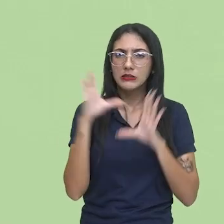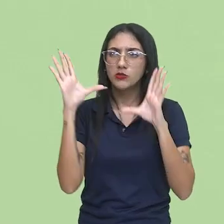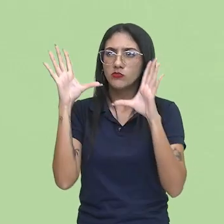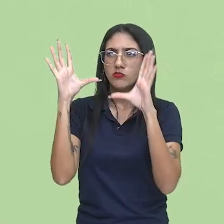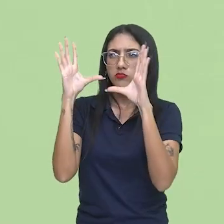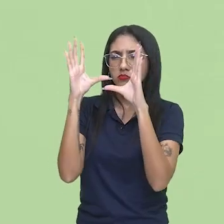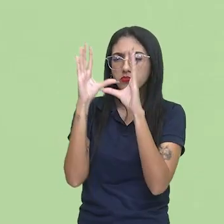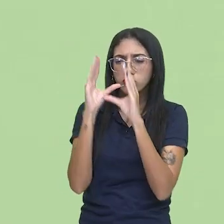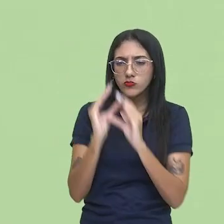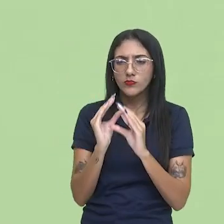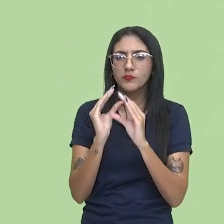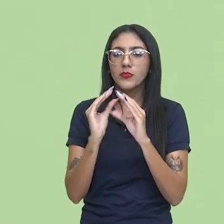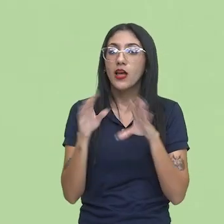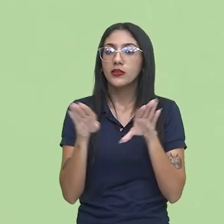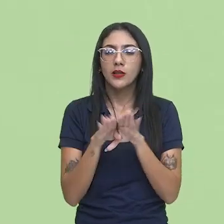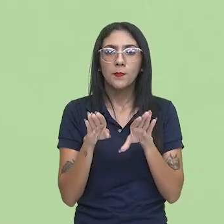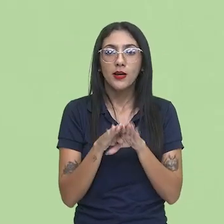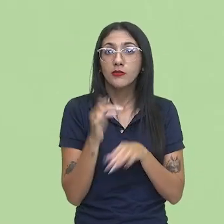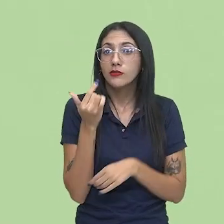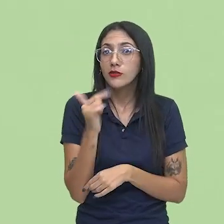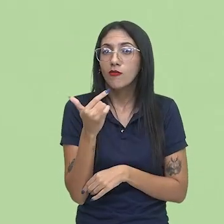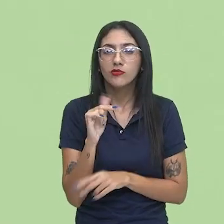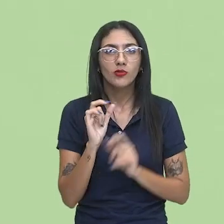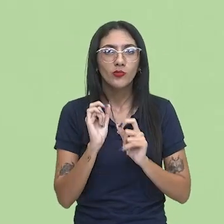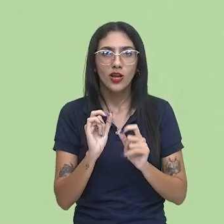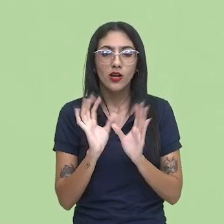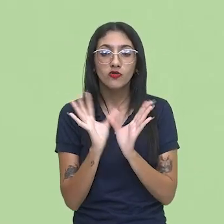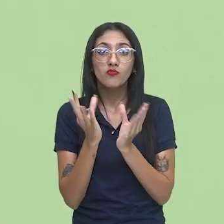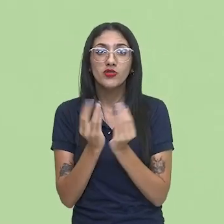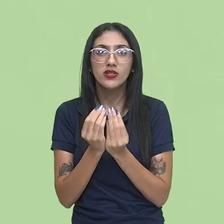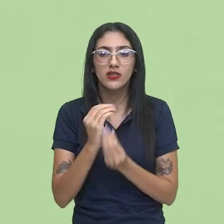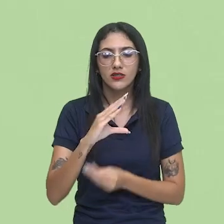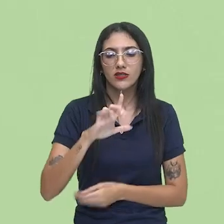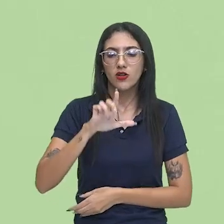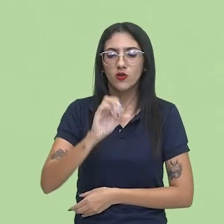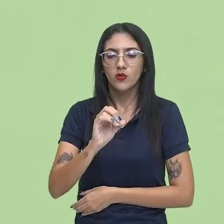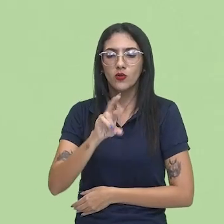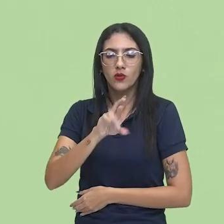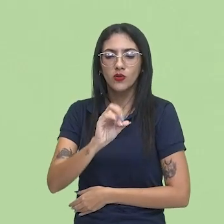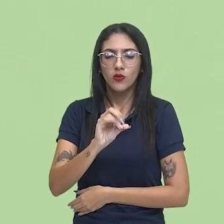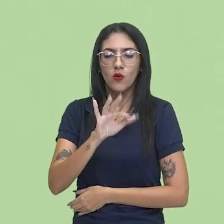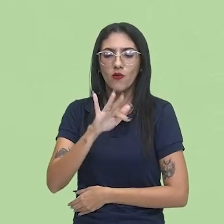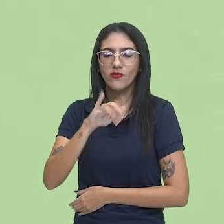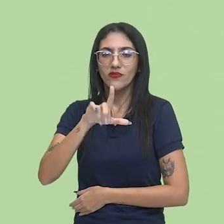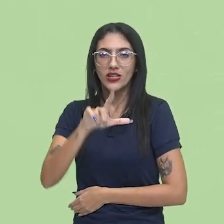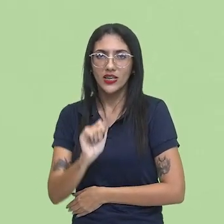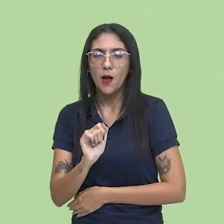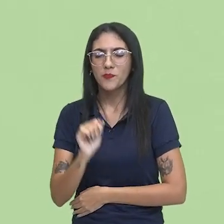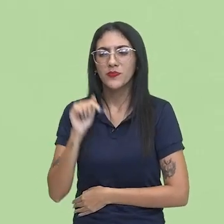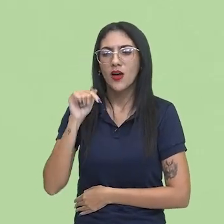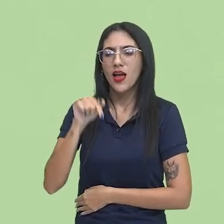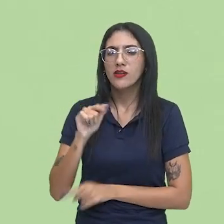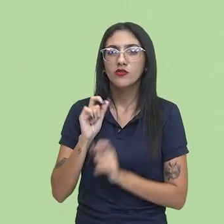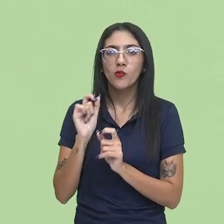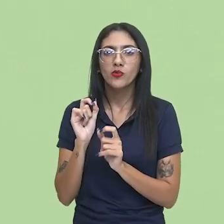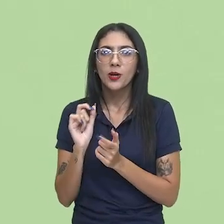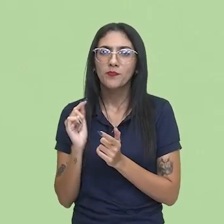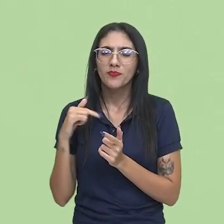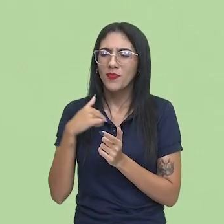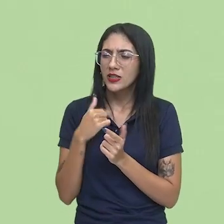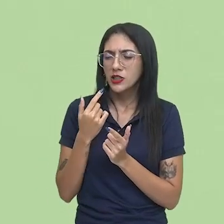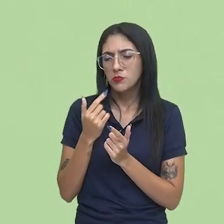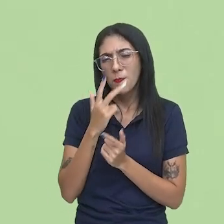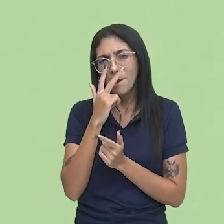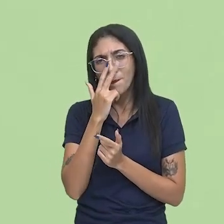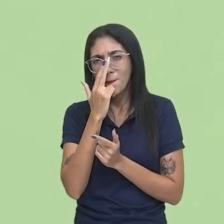e também não tinha a clorofila, né, que a clorofila ela é uma substância química que para a gente pode ser simples,